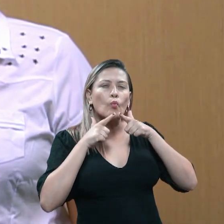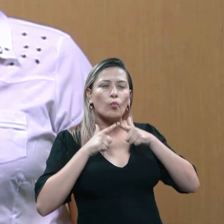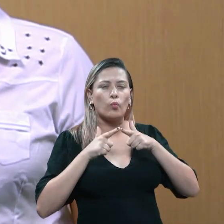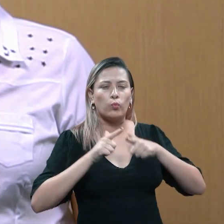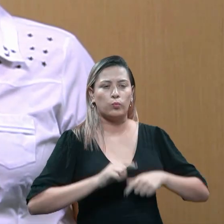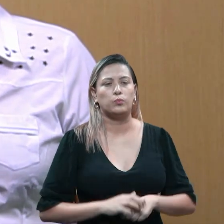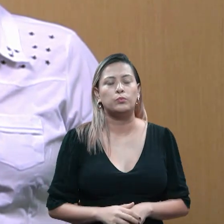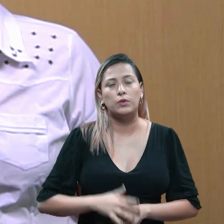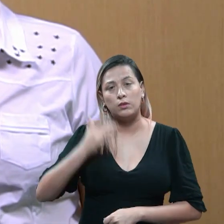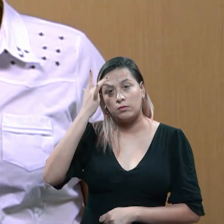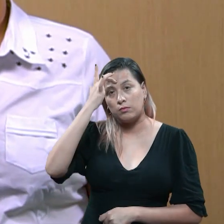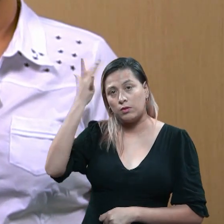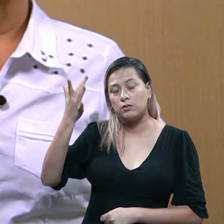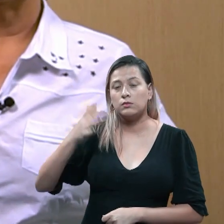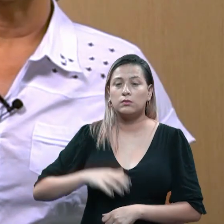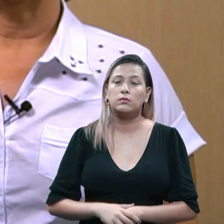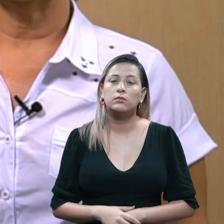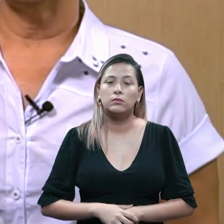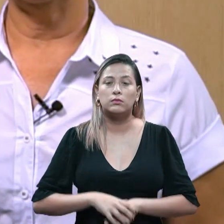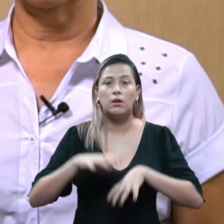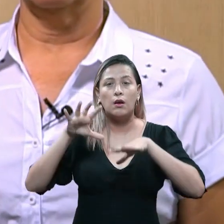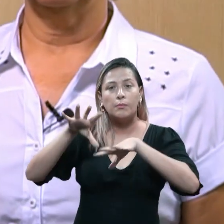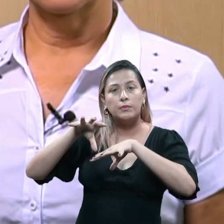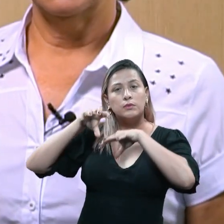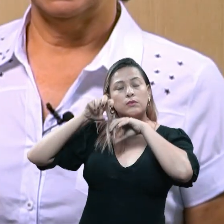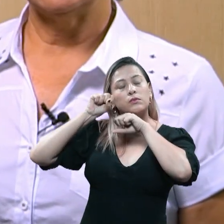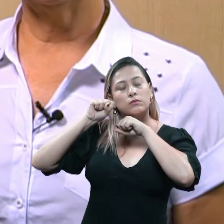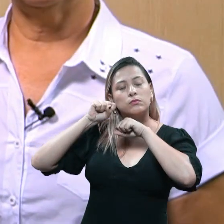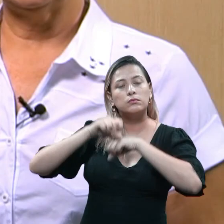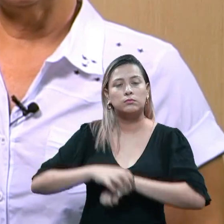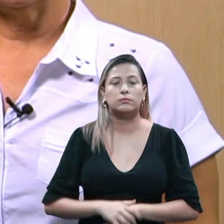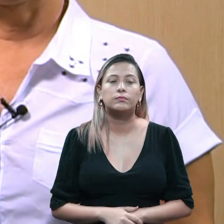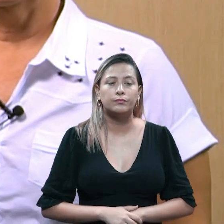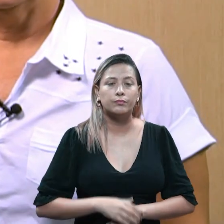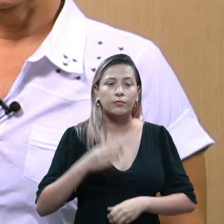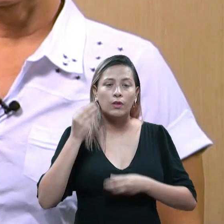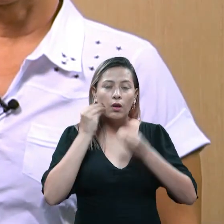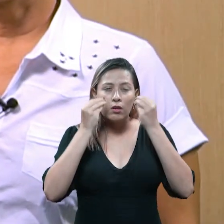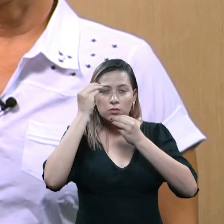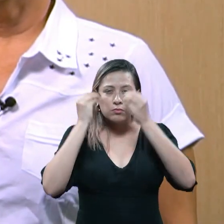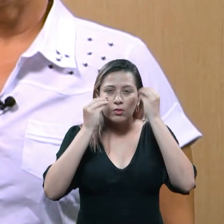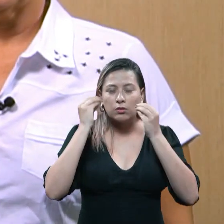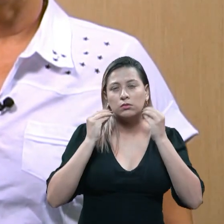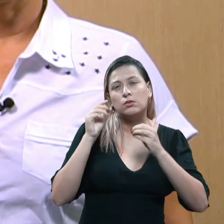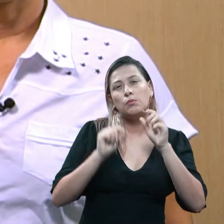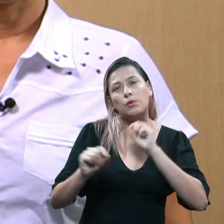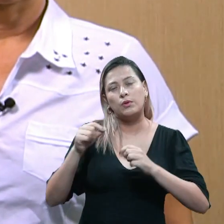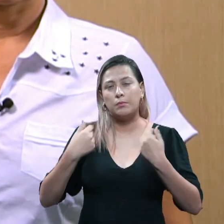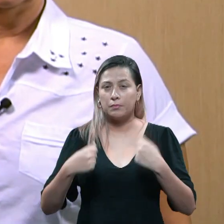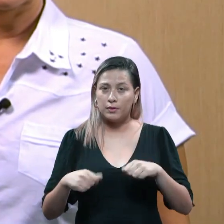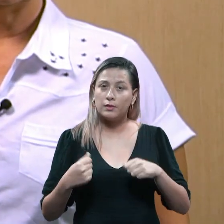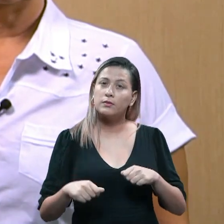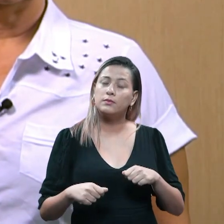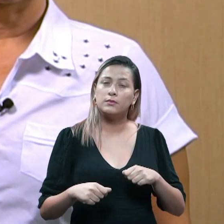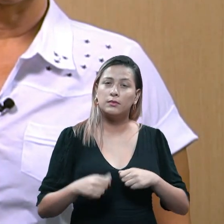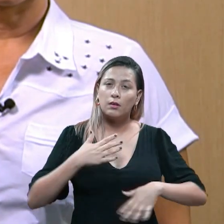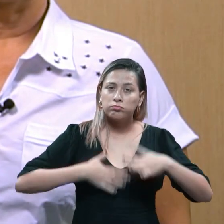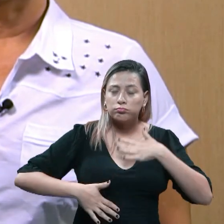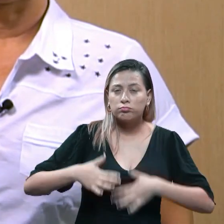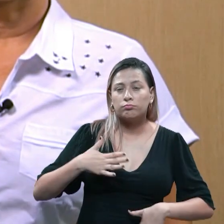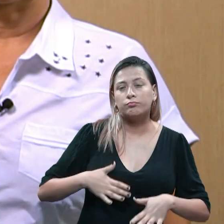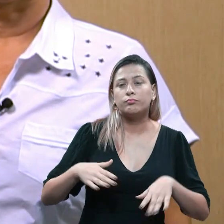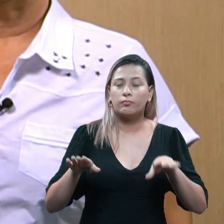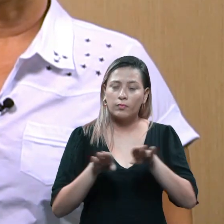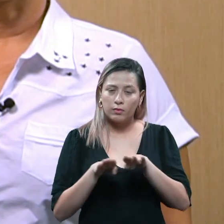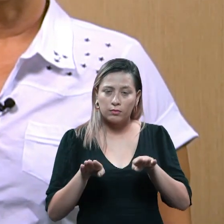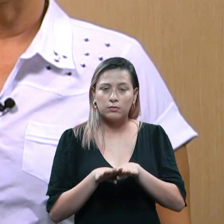e facilitar a absorção dos ativos que virão. A esfoliação, ela deve ser suave. Em seguida, devem